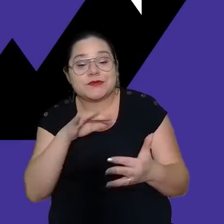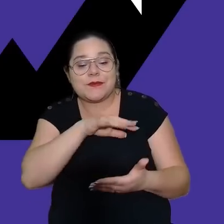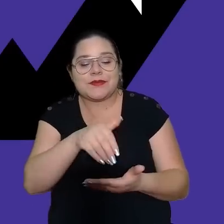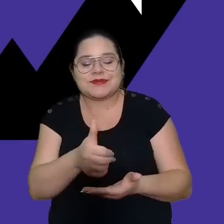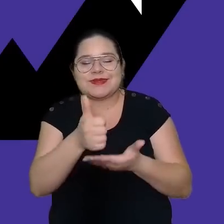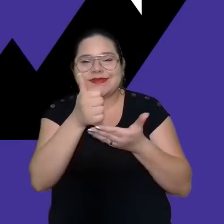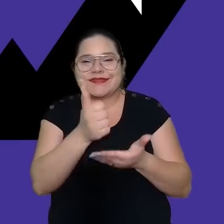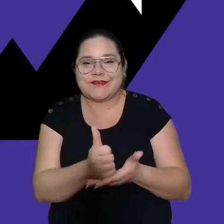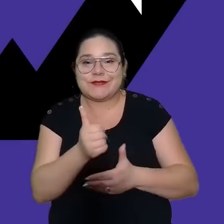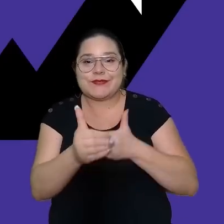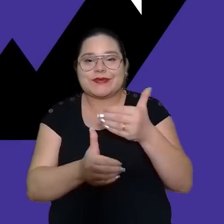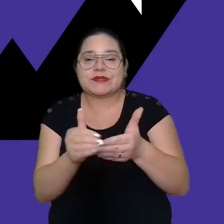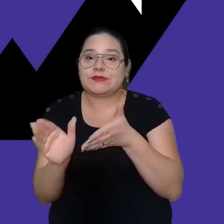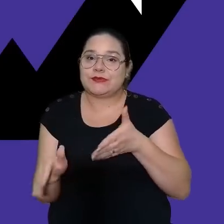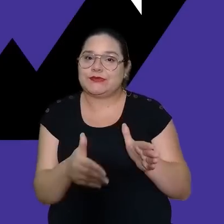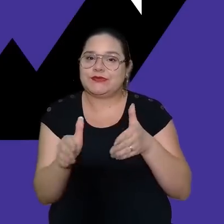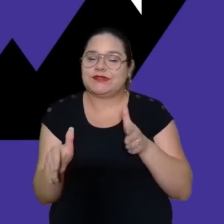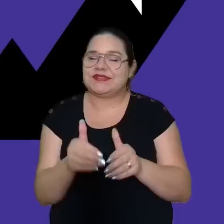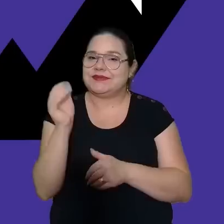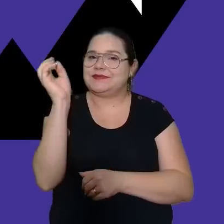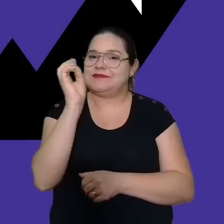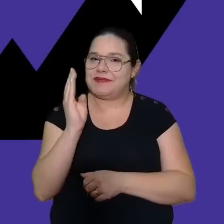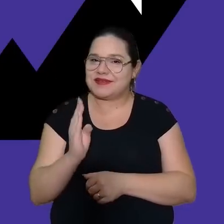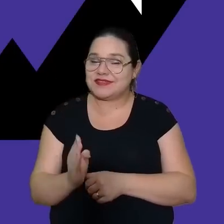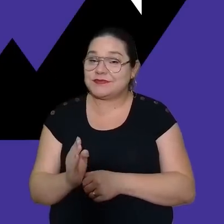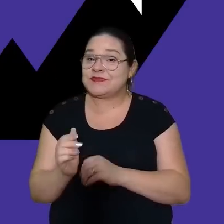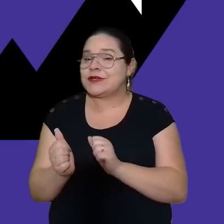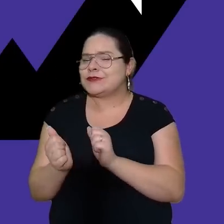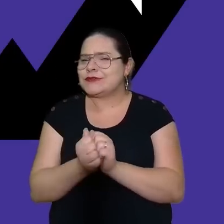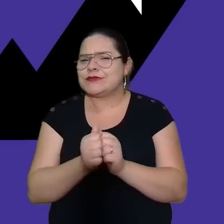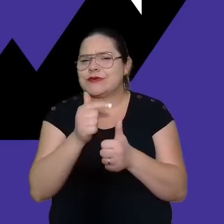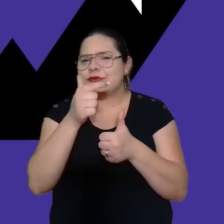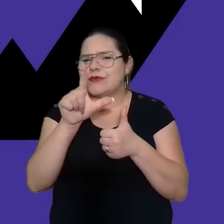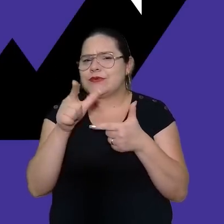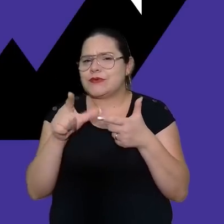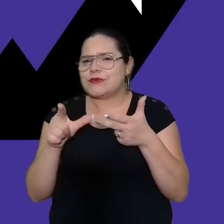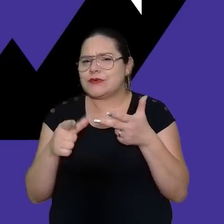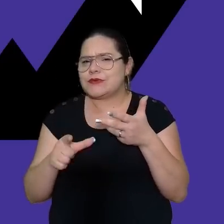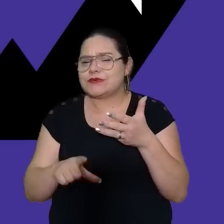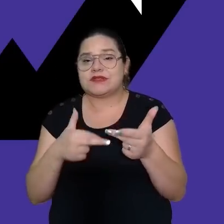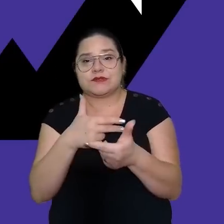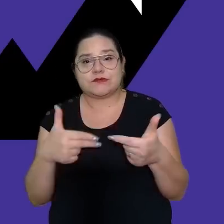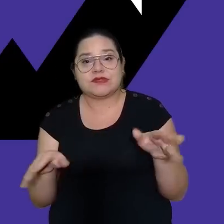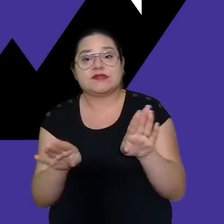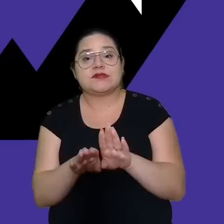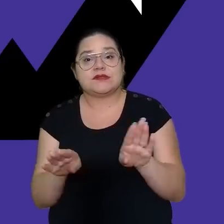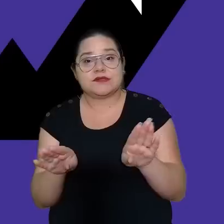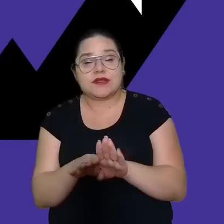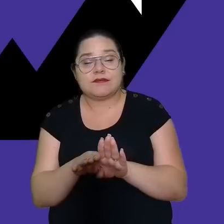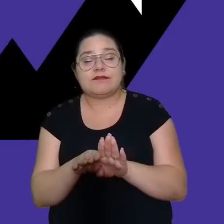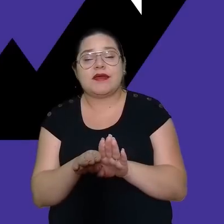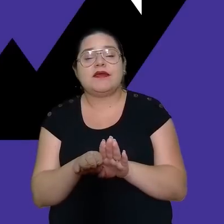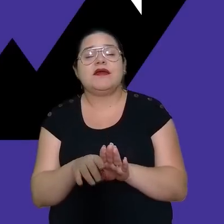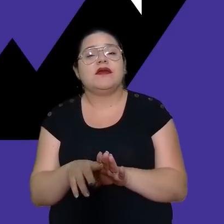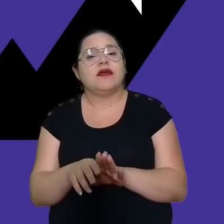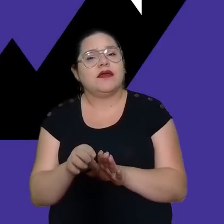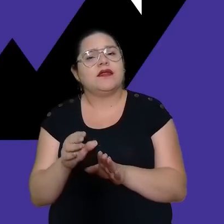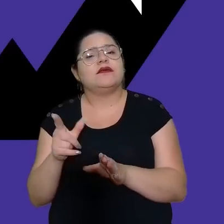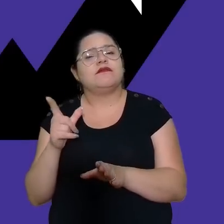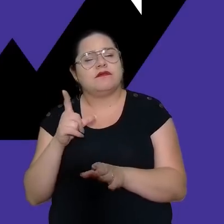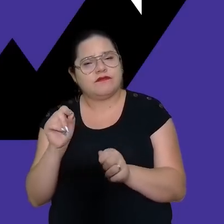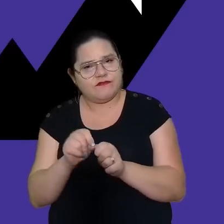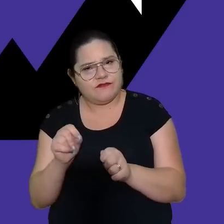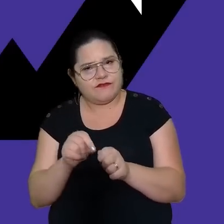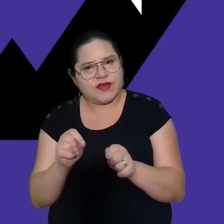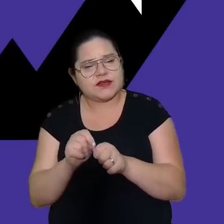produtivo brasileiro e, junto com todos os outros esses aspectos da sustentáveis, garantem uma